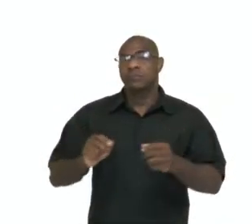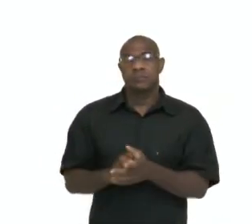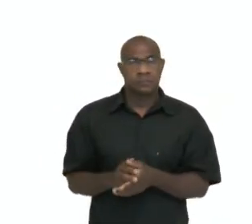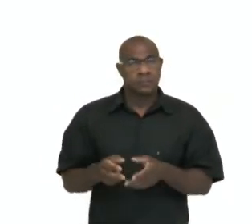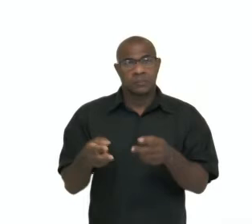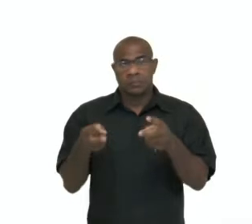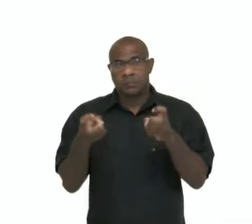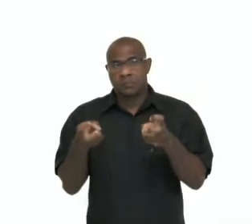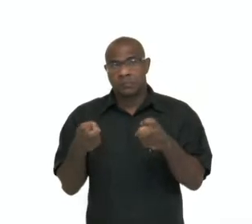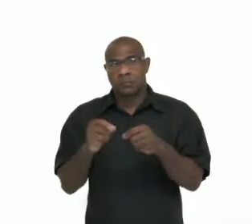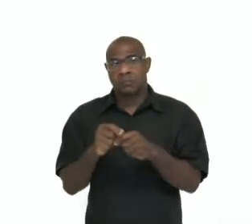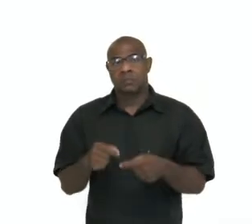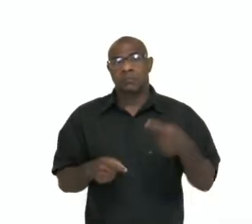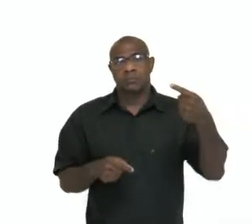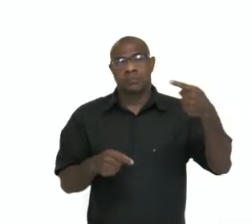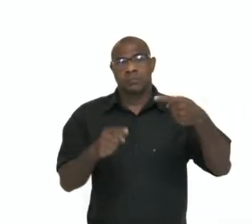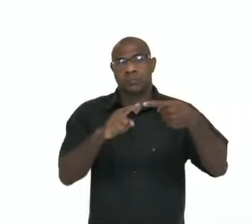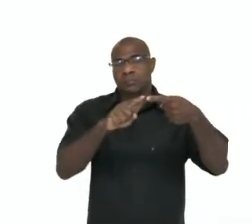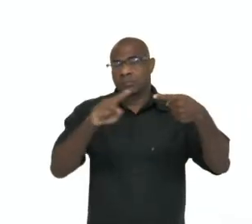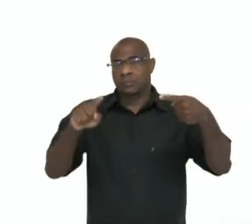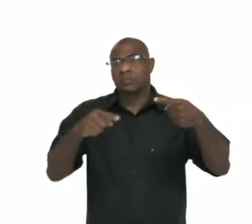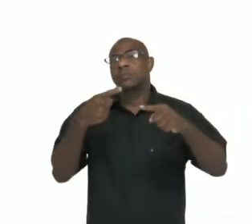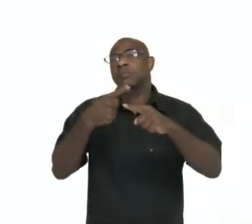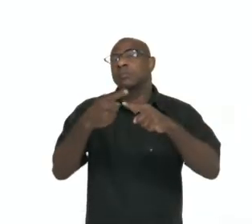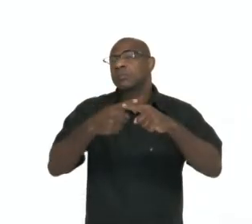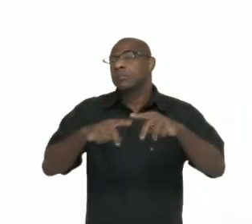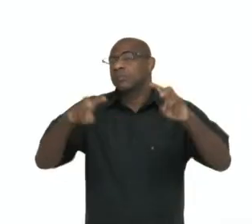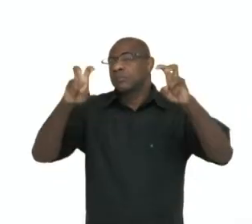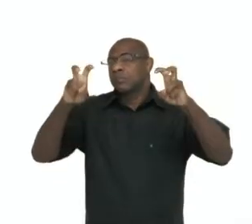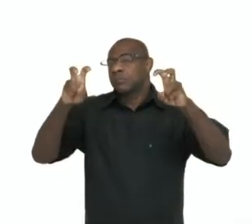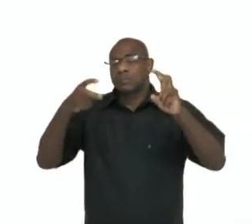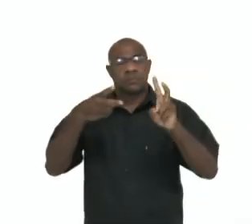Observe a questão 1. Por que a temática